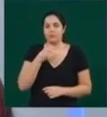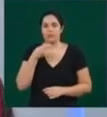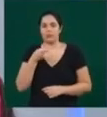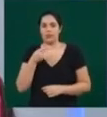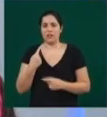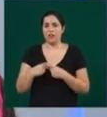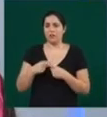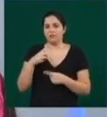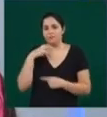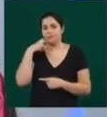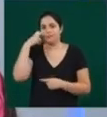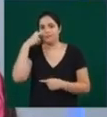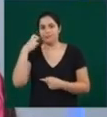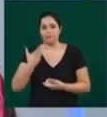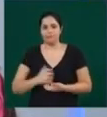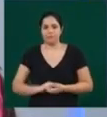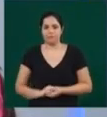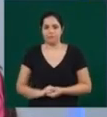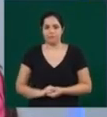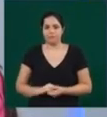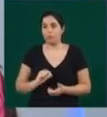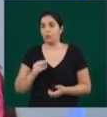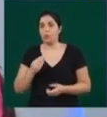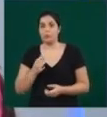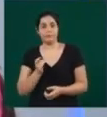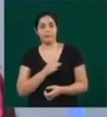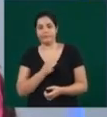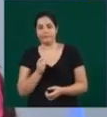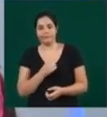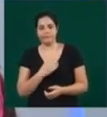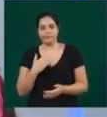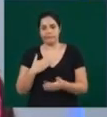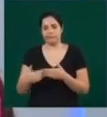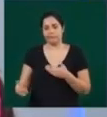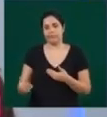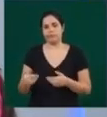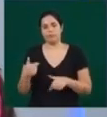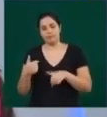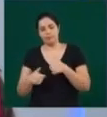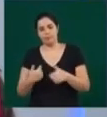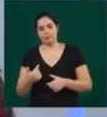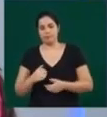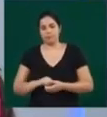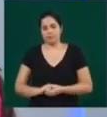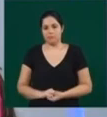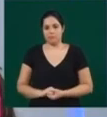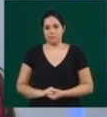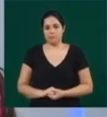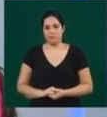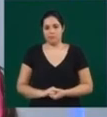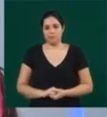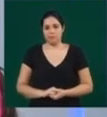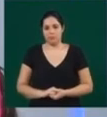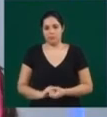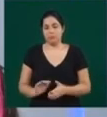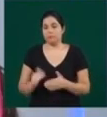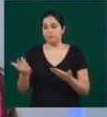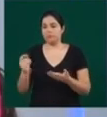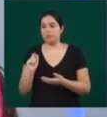pela situação, e até pelo medo de perder aquela oportunidade, a chance que ele tem no esporte.